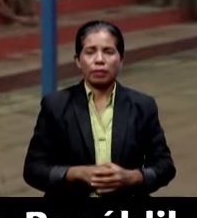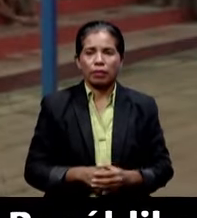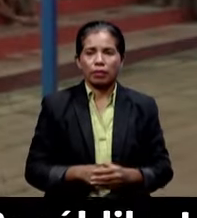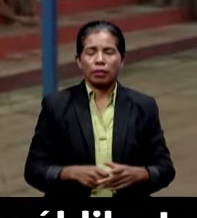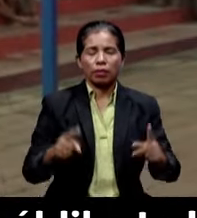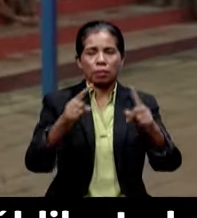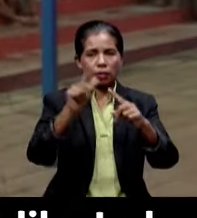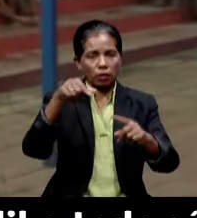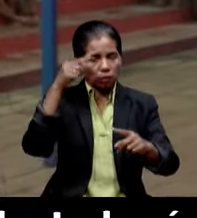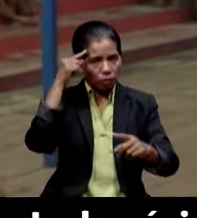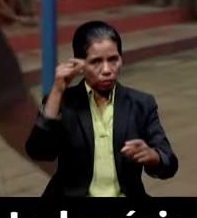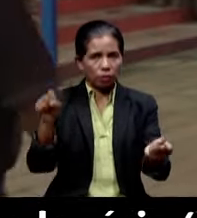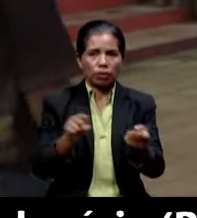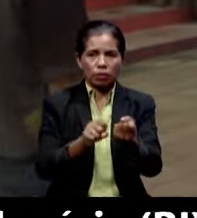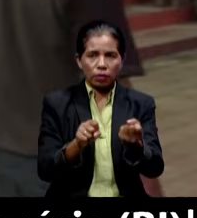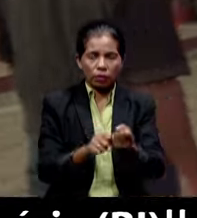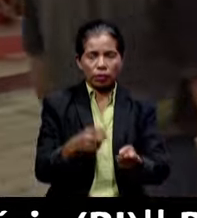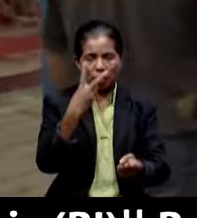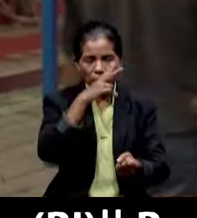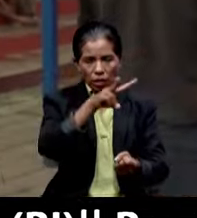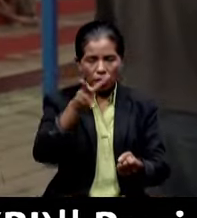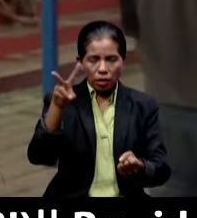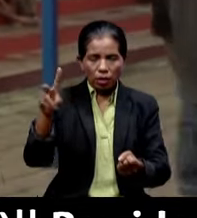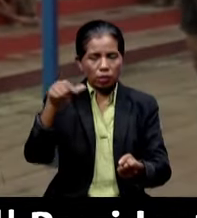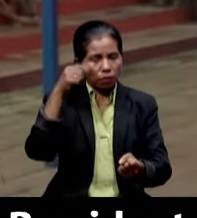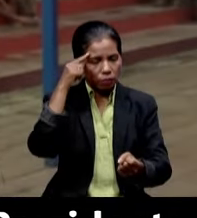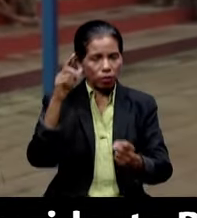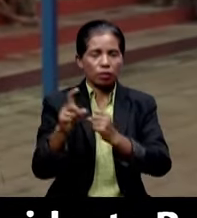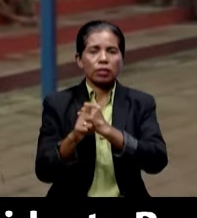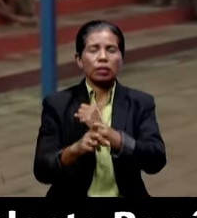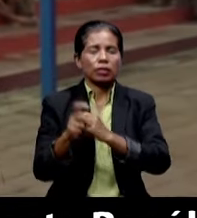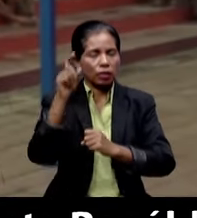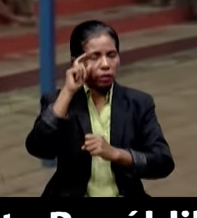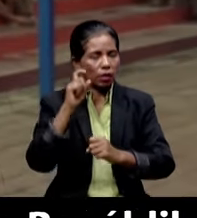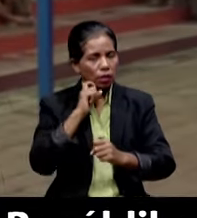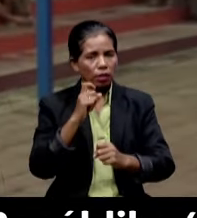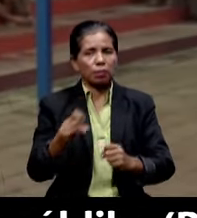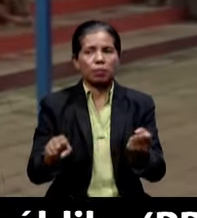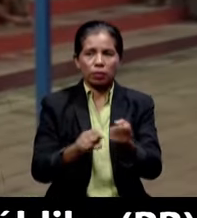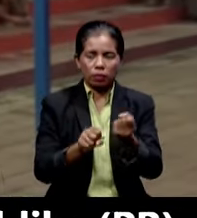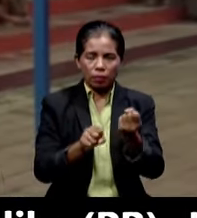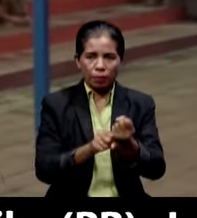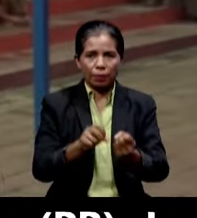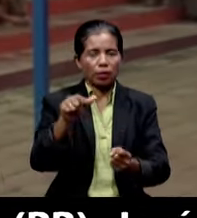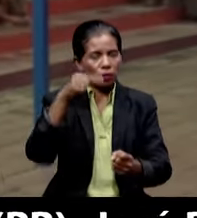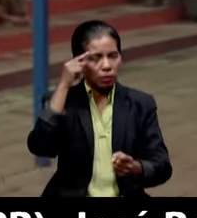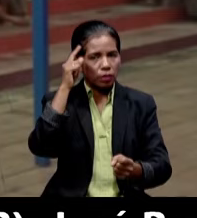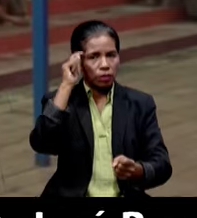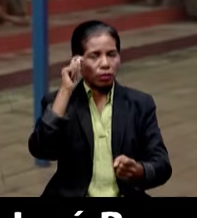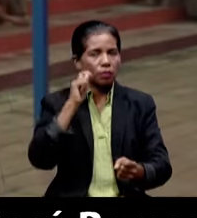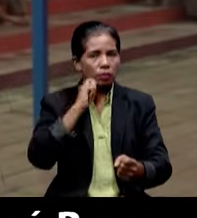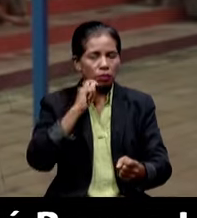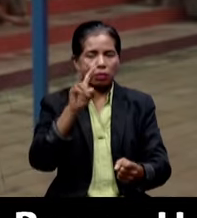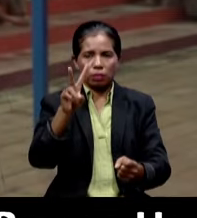ba governo mos kontribui, viabiliza ulo governo sanana ne mos kontribui, viabiliza aí que os formais do governo estão uma terra que íamos